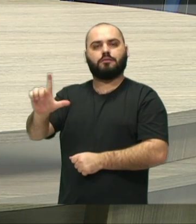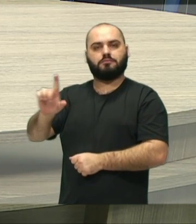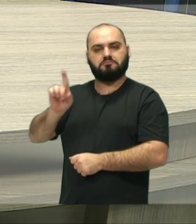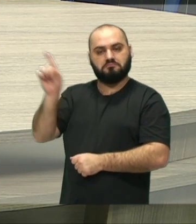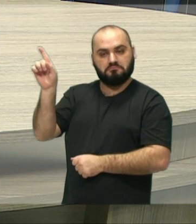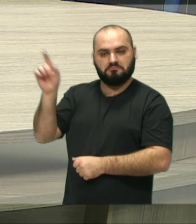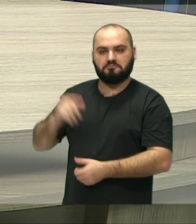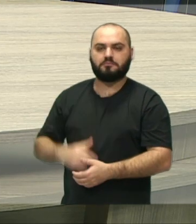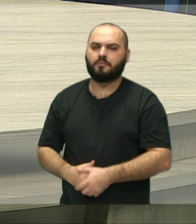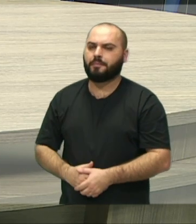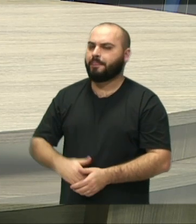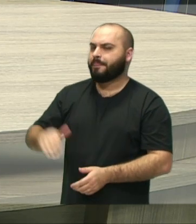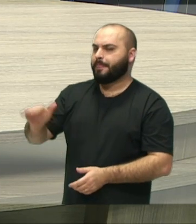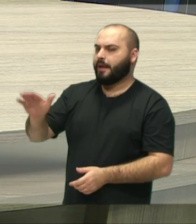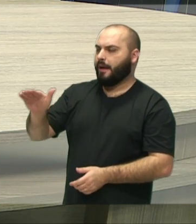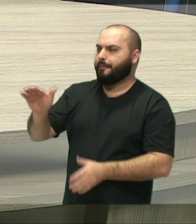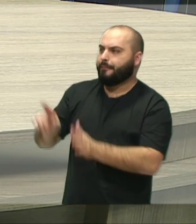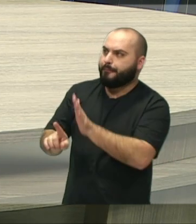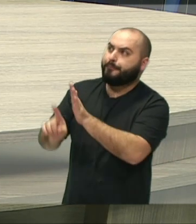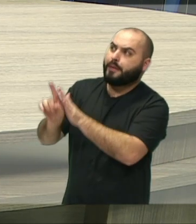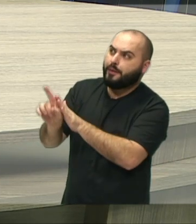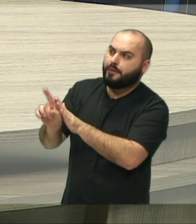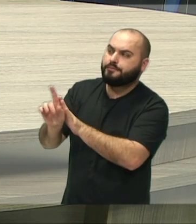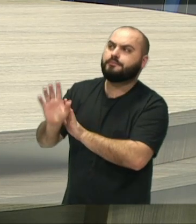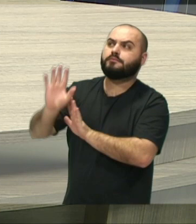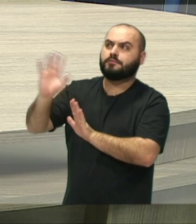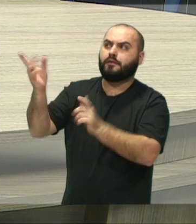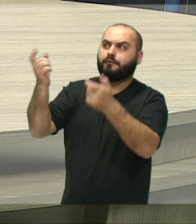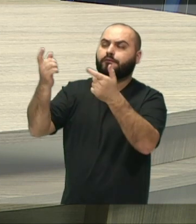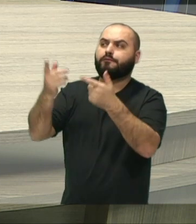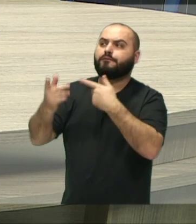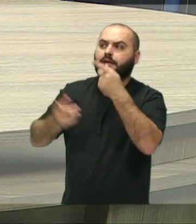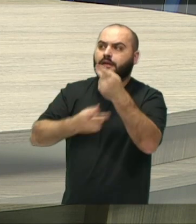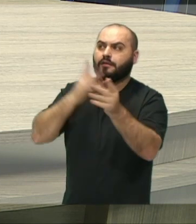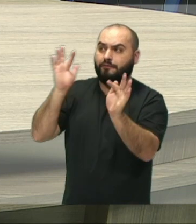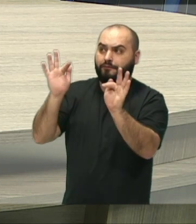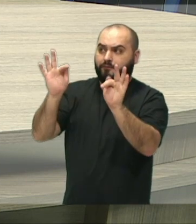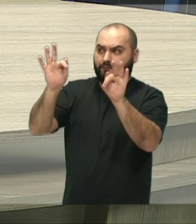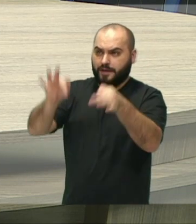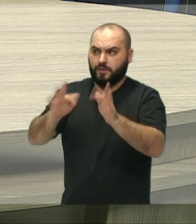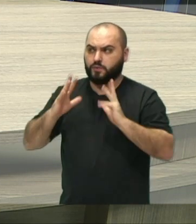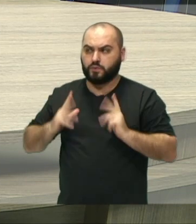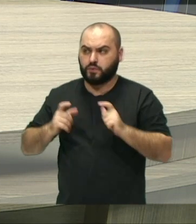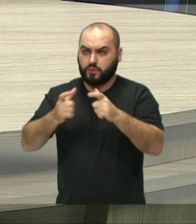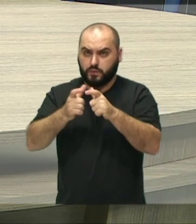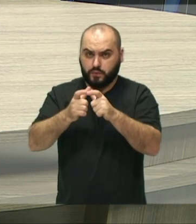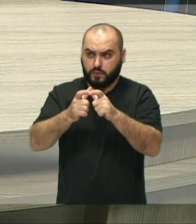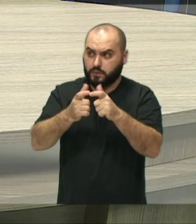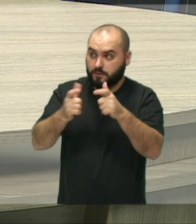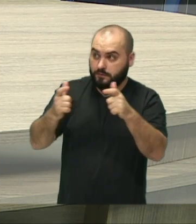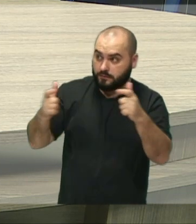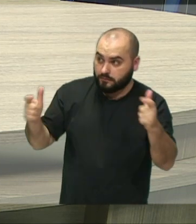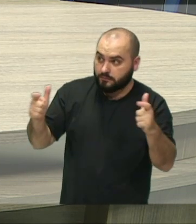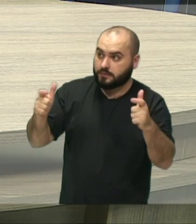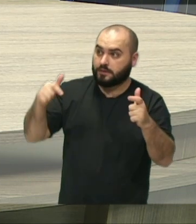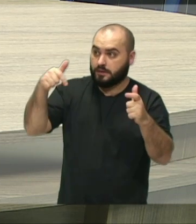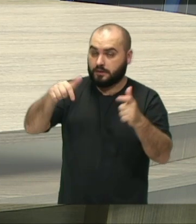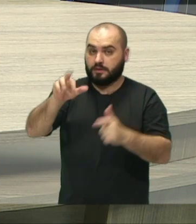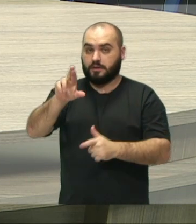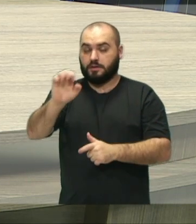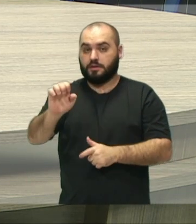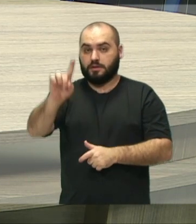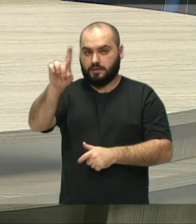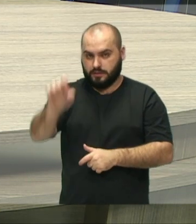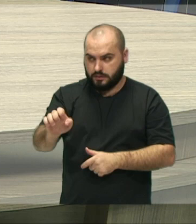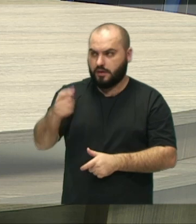primeiro bloco, a respeito da ampliação, né, de toda essa rede coletora. E eu te perguntei a respeito da estação